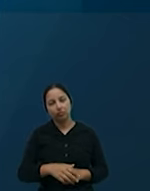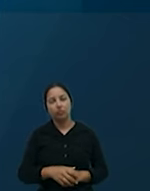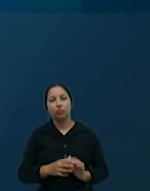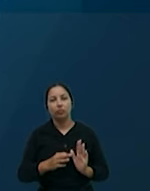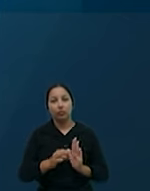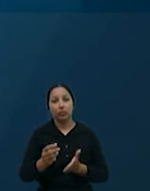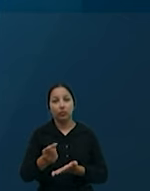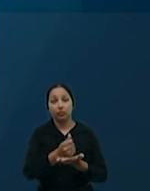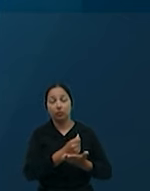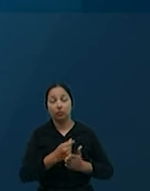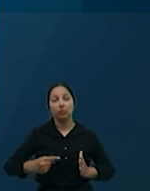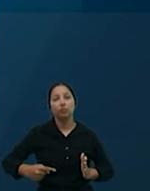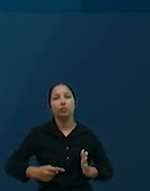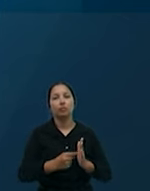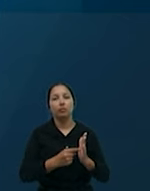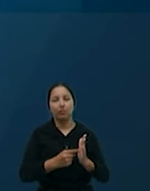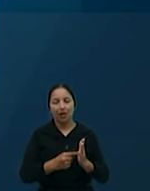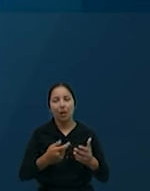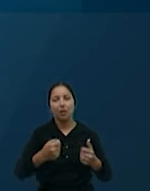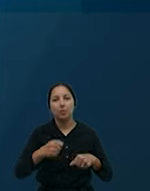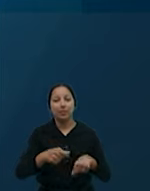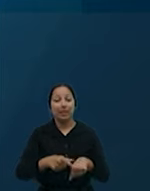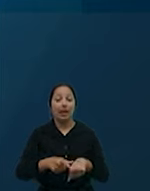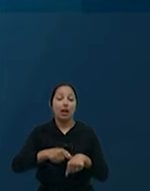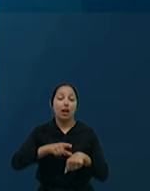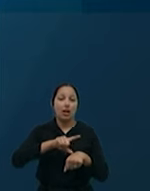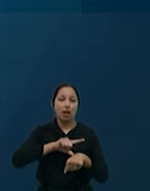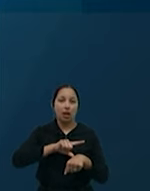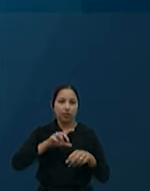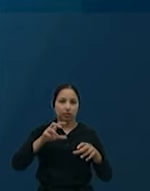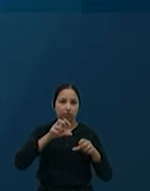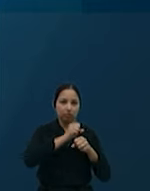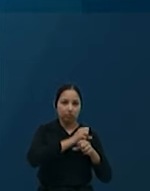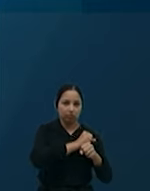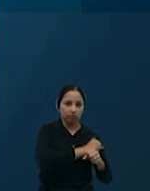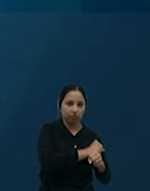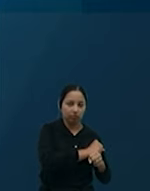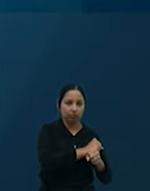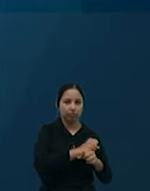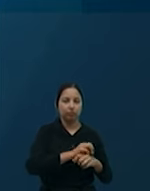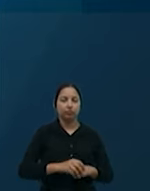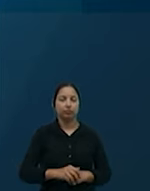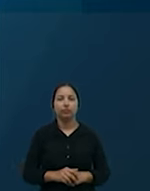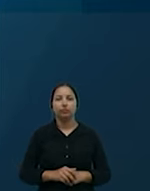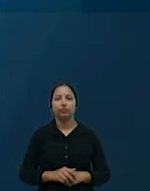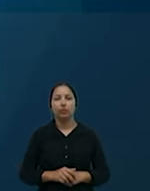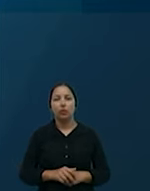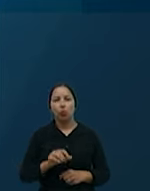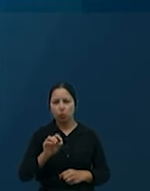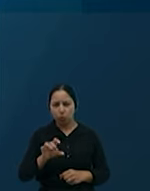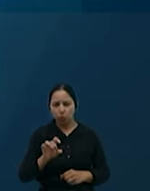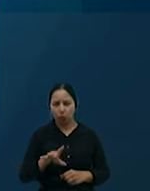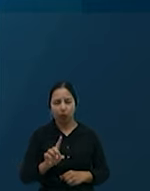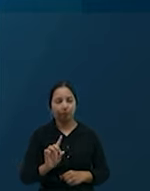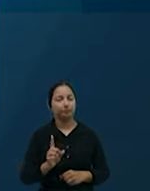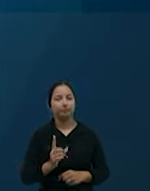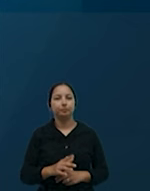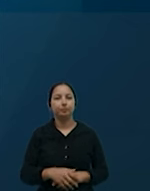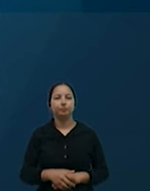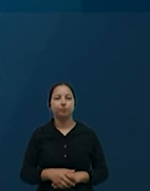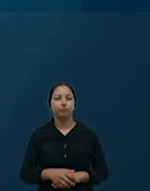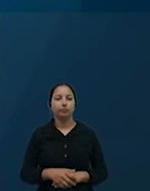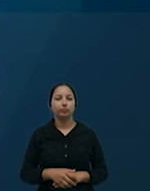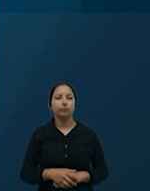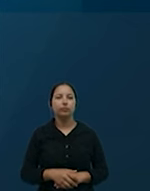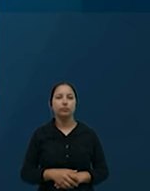devem retroagir à data da DER. Mas não é somente isso, excelências. Não é somente isso. Posso citar